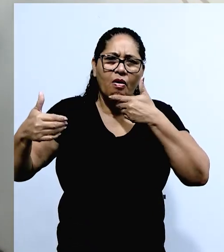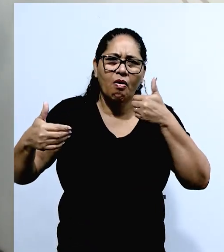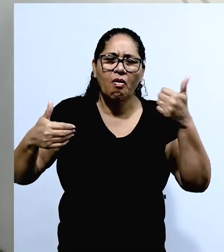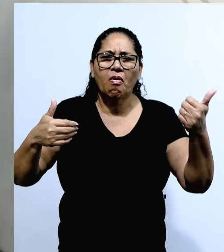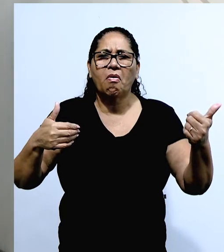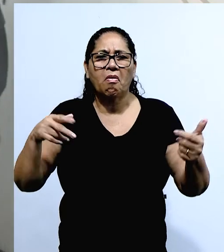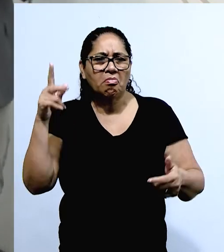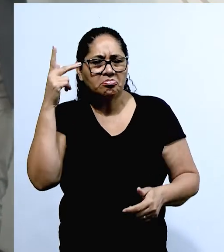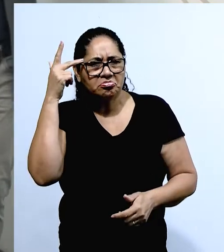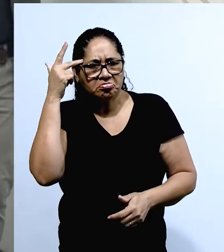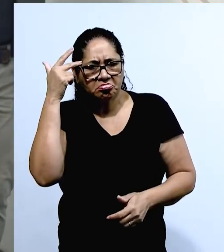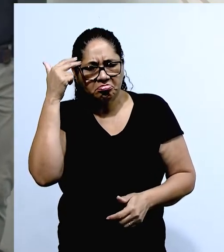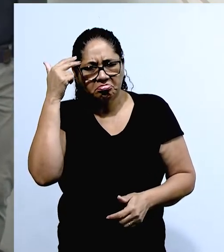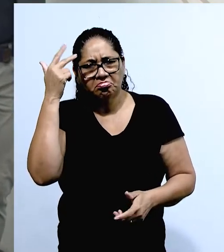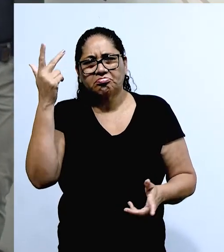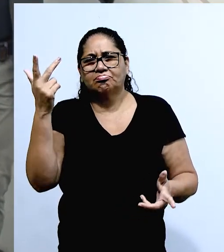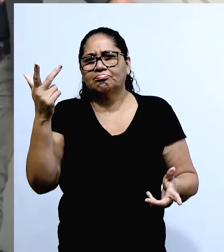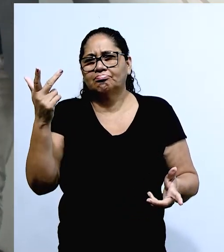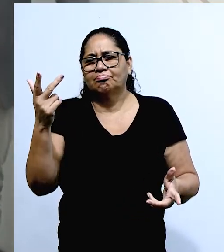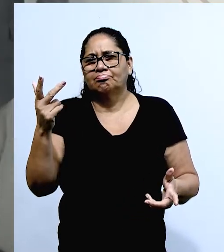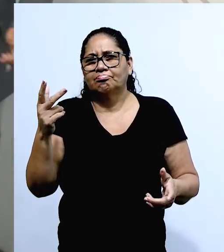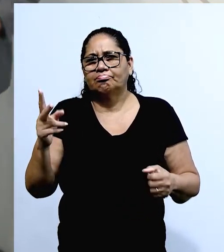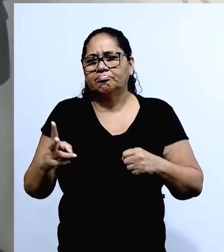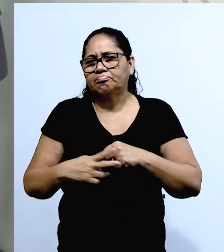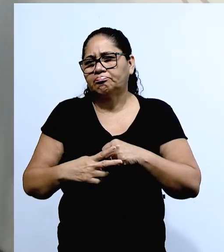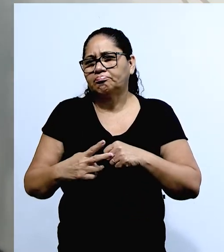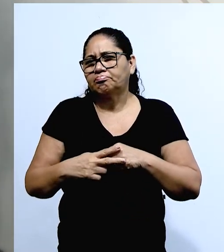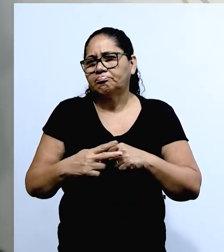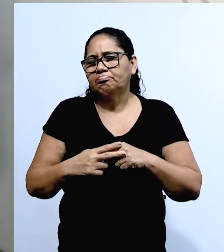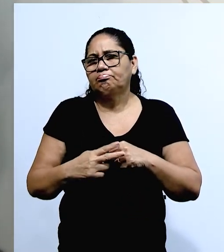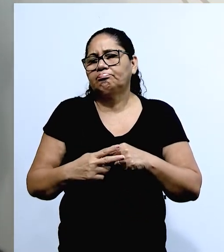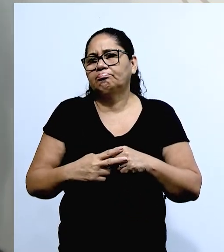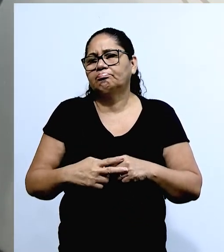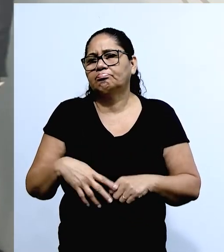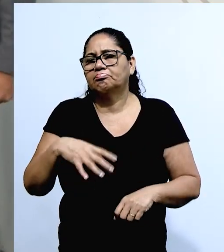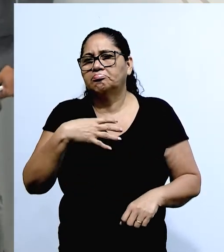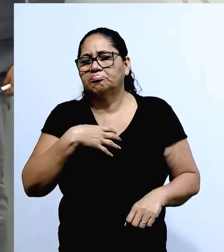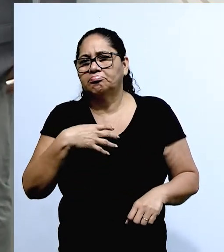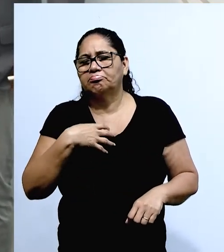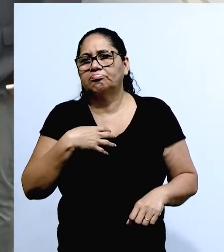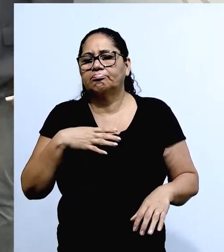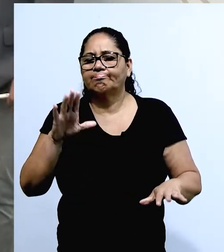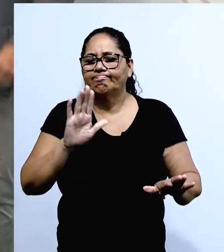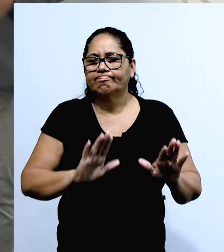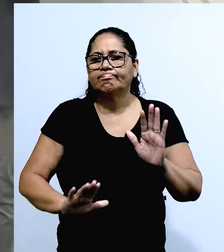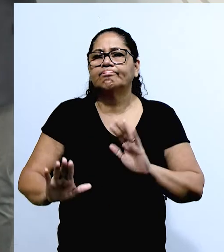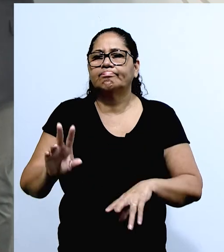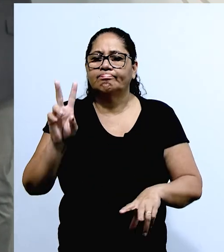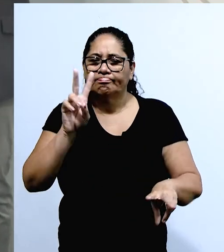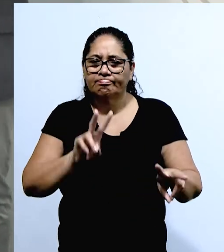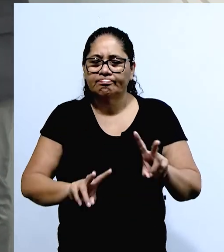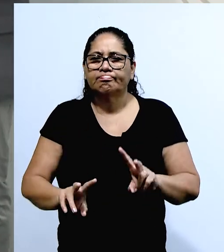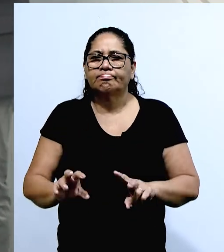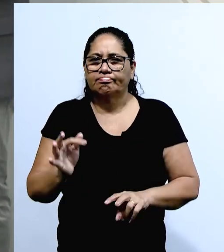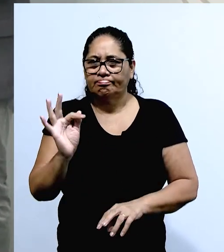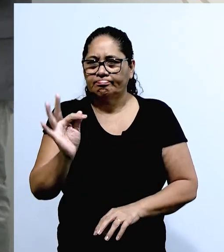reconhecido. Então é muito comum utilizar esses dois verbos, essas duas maneiras, né, para tratar da visão.